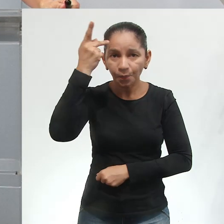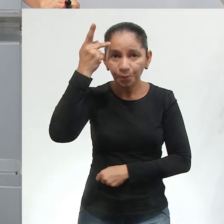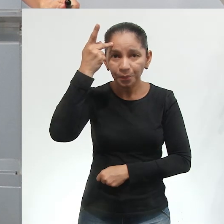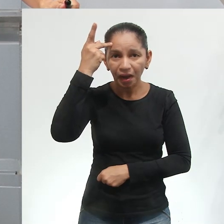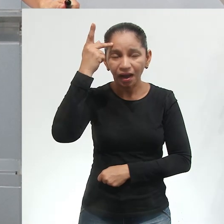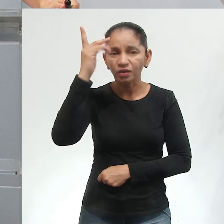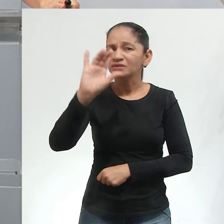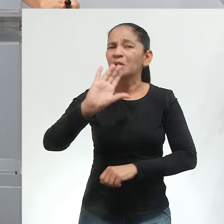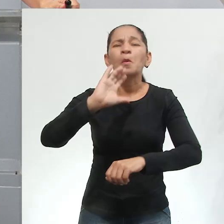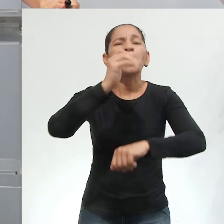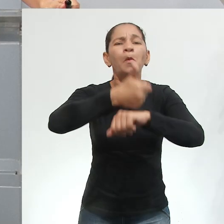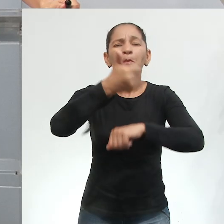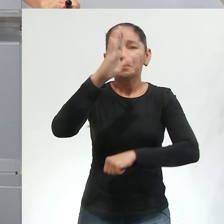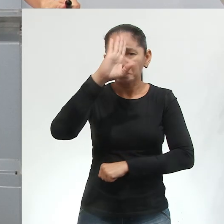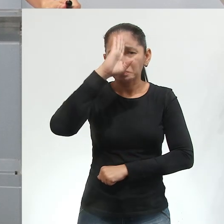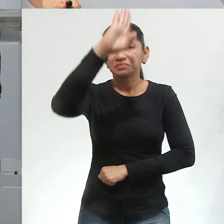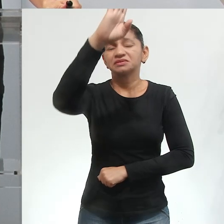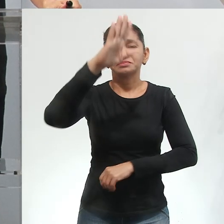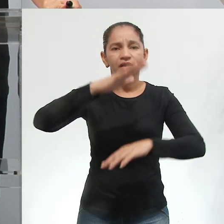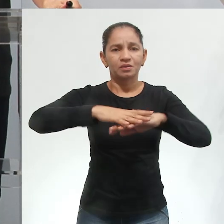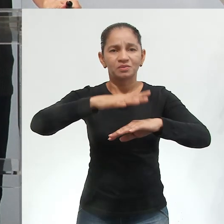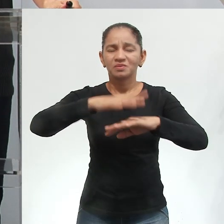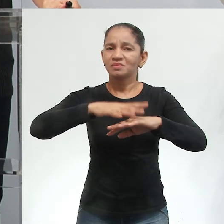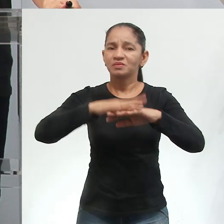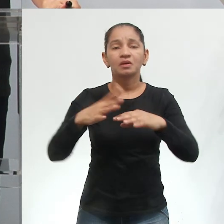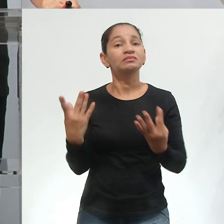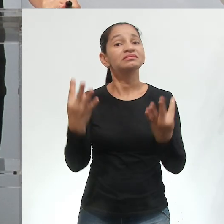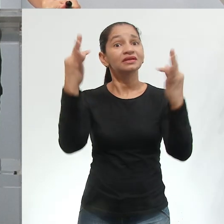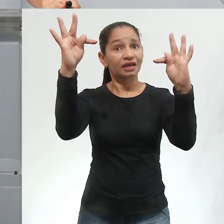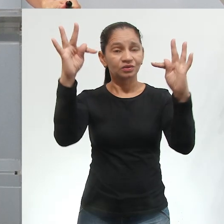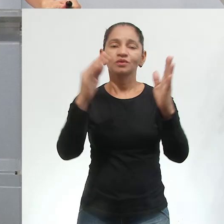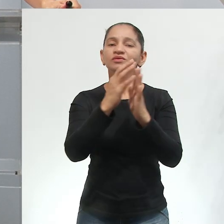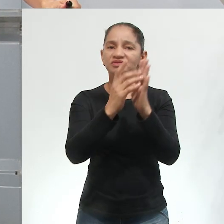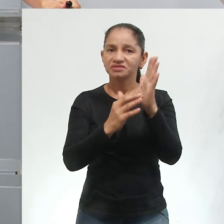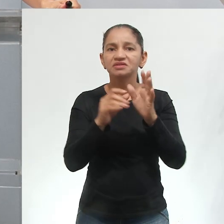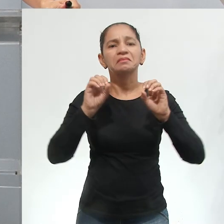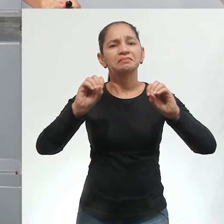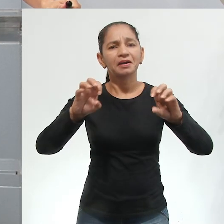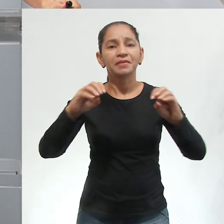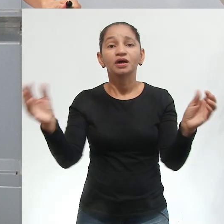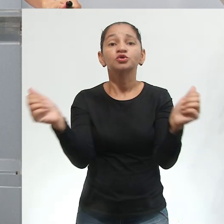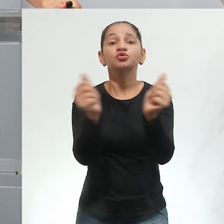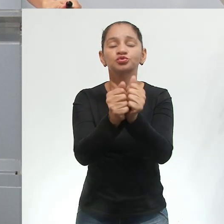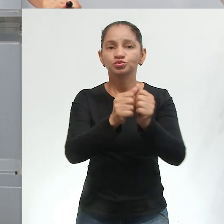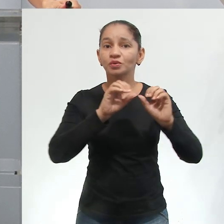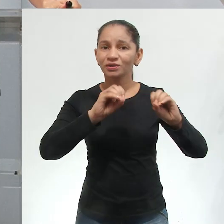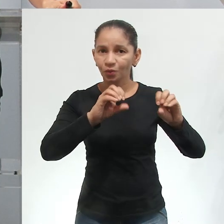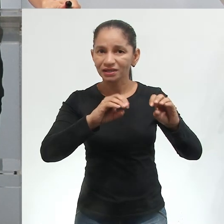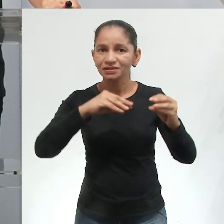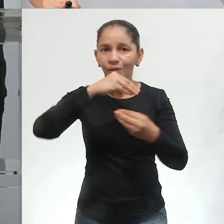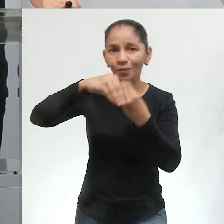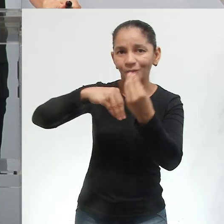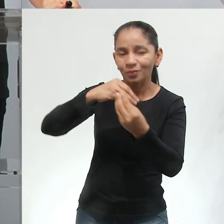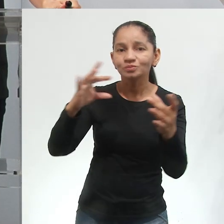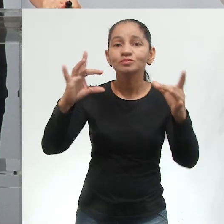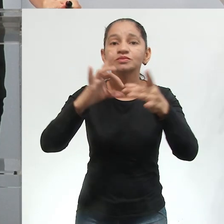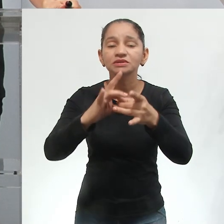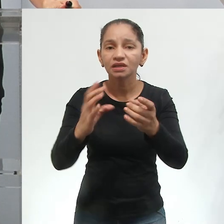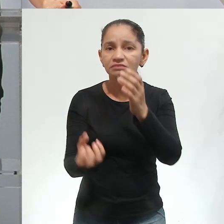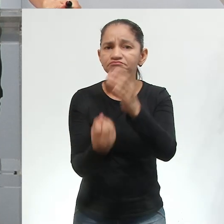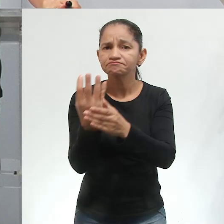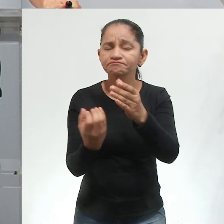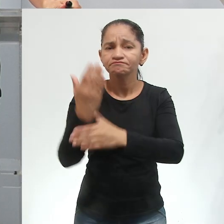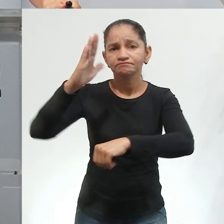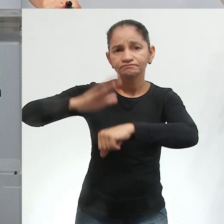dos papas, né, no ensino da tecnologia digital, na educação matemática, e ele criou um